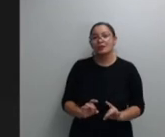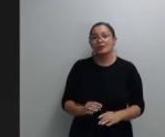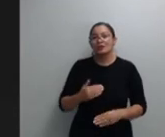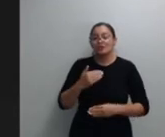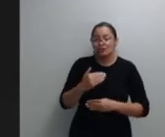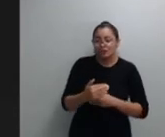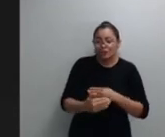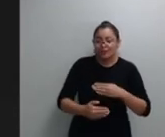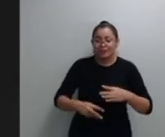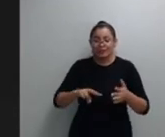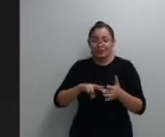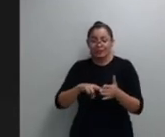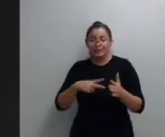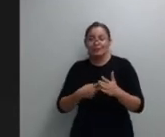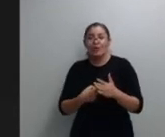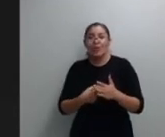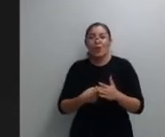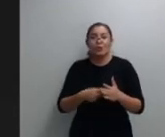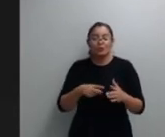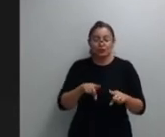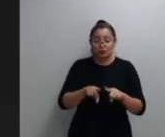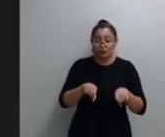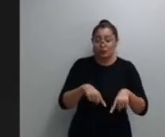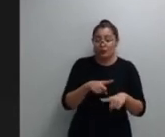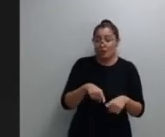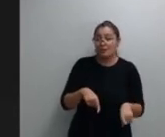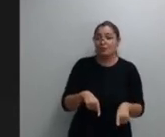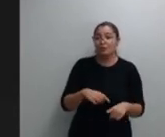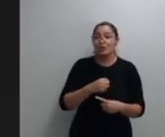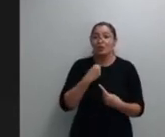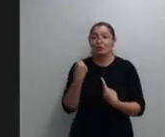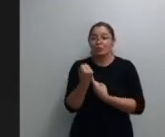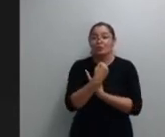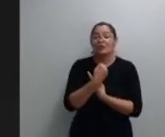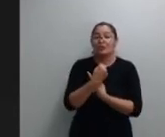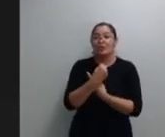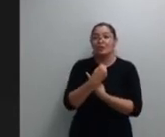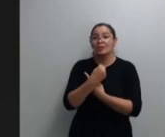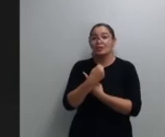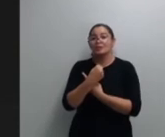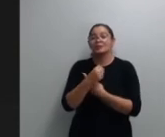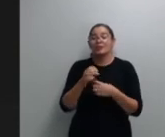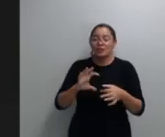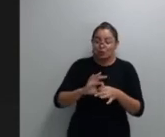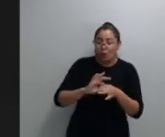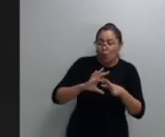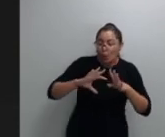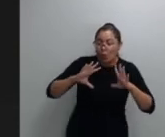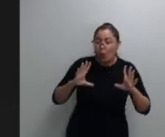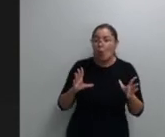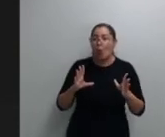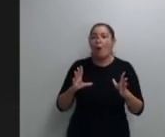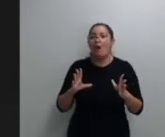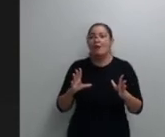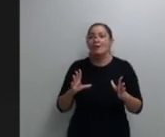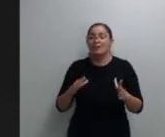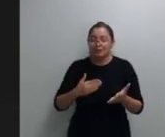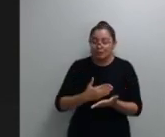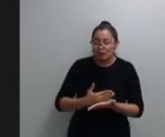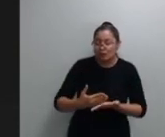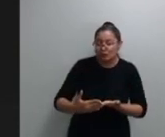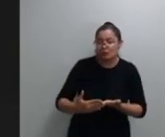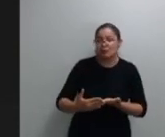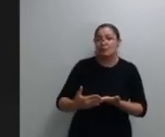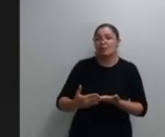signifique a assunção de um modelo socialista da mesma forma a consagração da liberdade incluindo a livre iniciativa e a